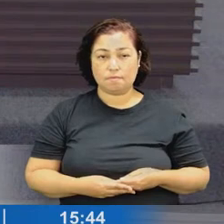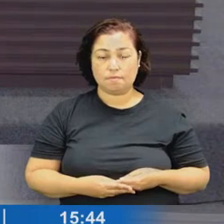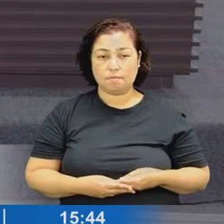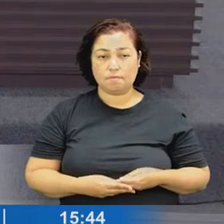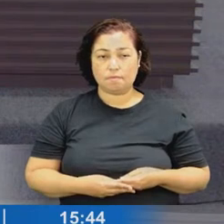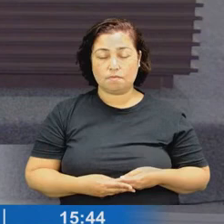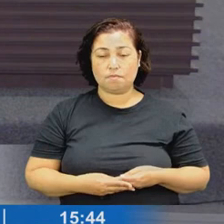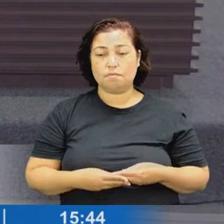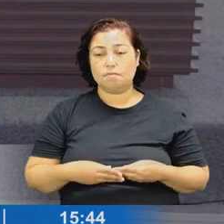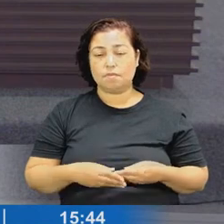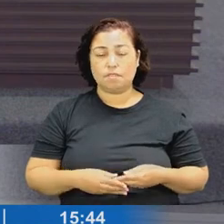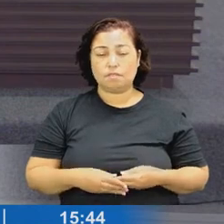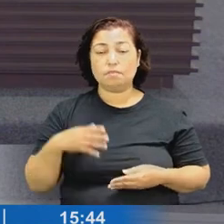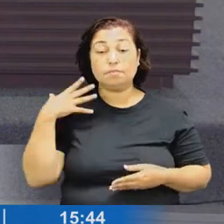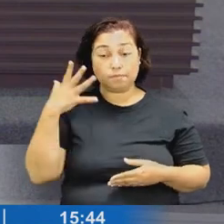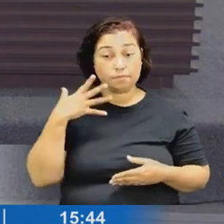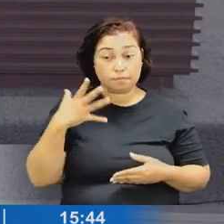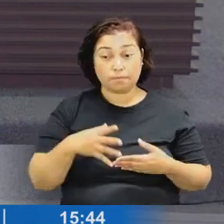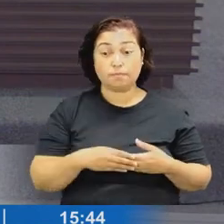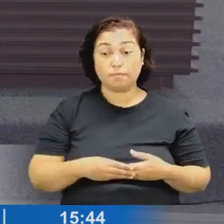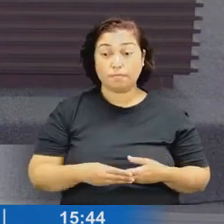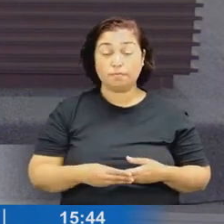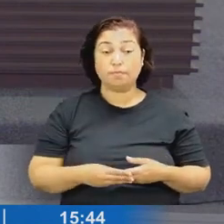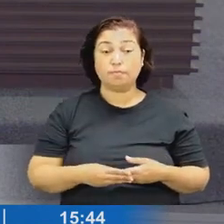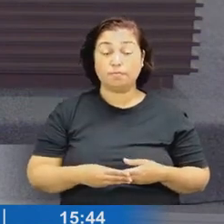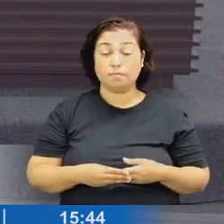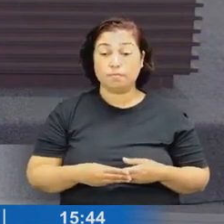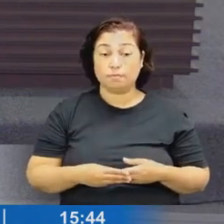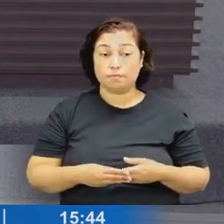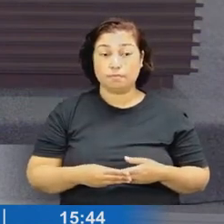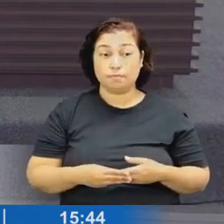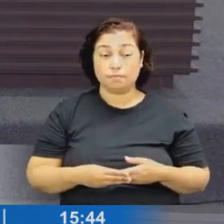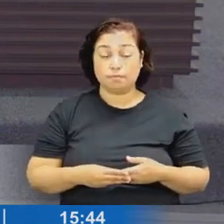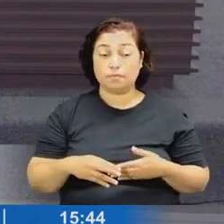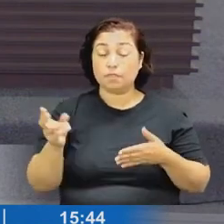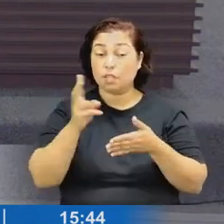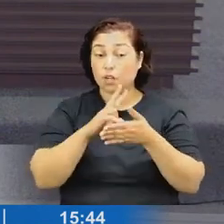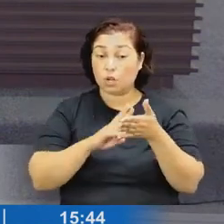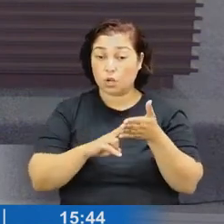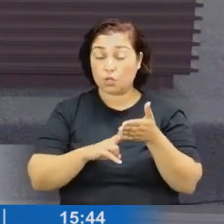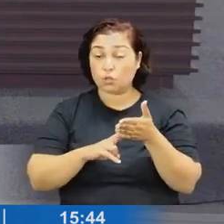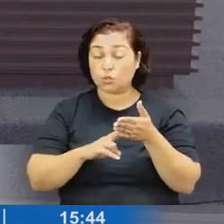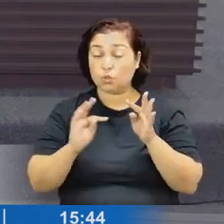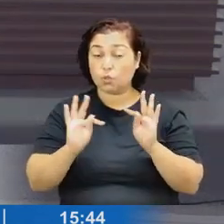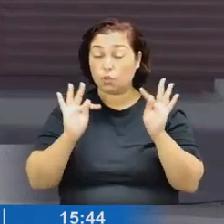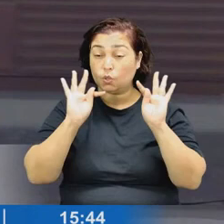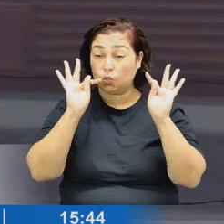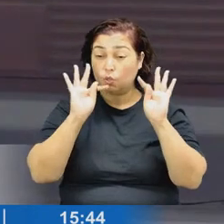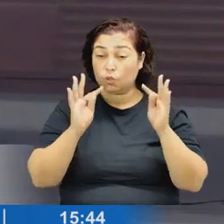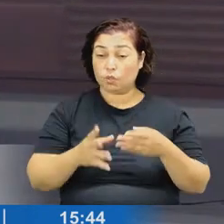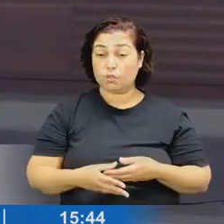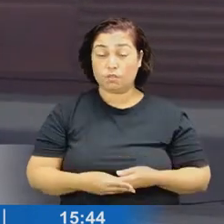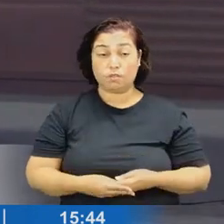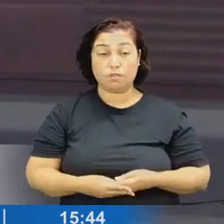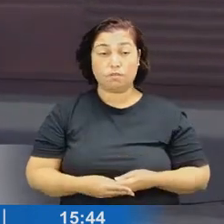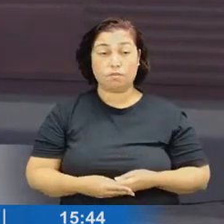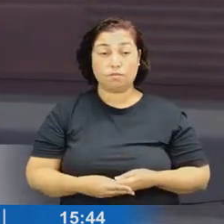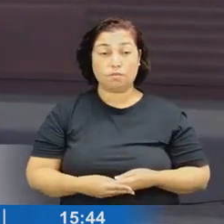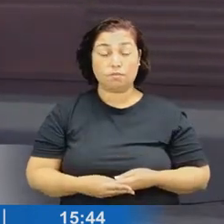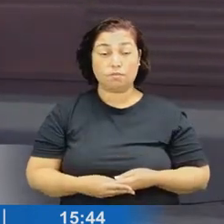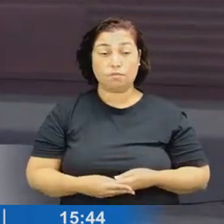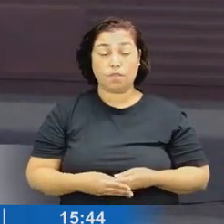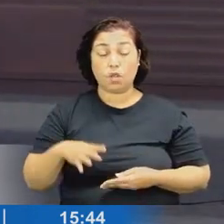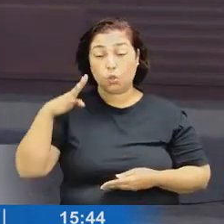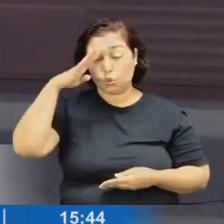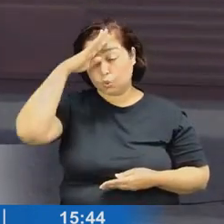sofreria muito cara É com certeza isso é uma leitura técnica da coisa o debate bolsonaro